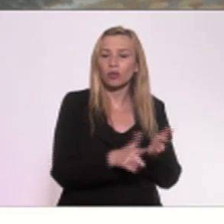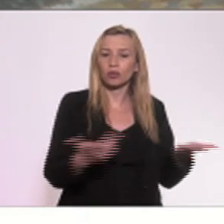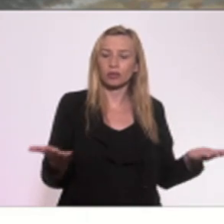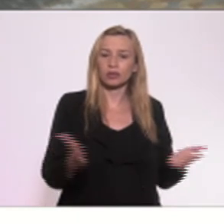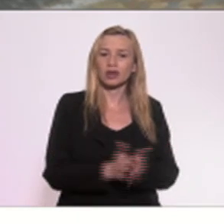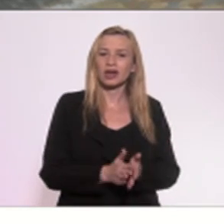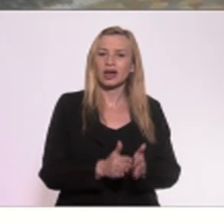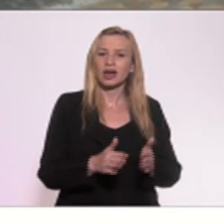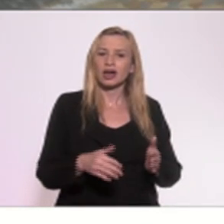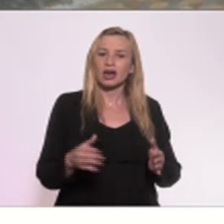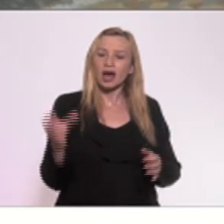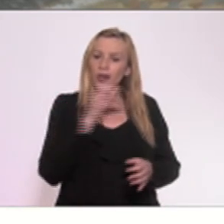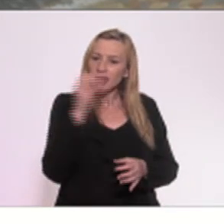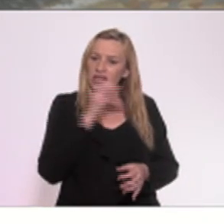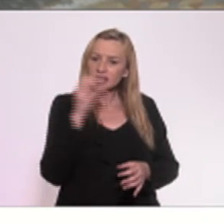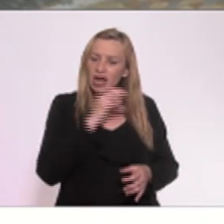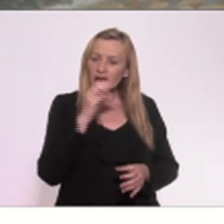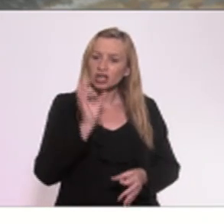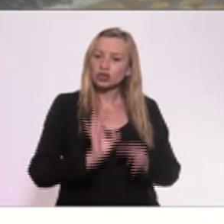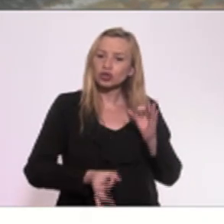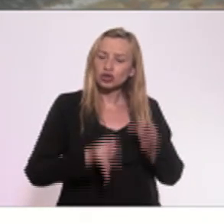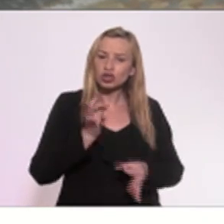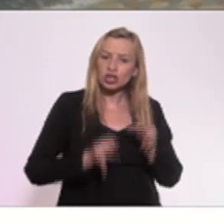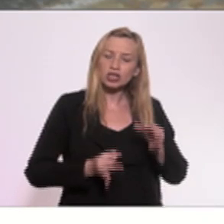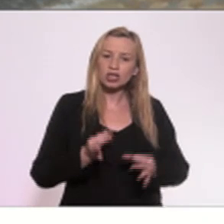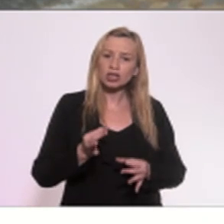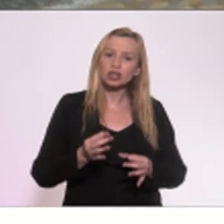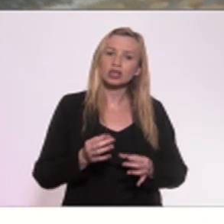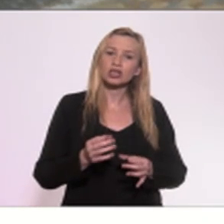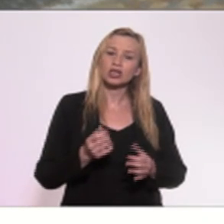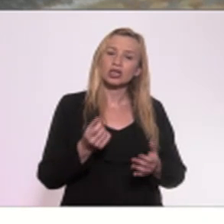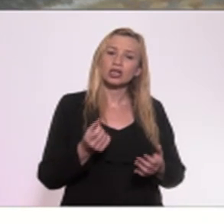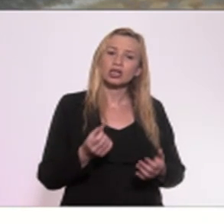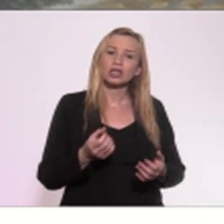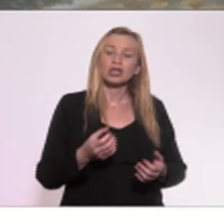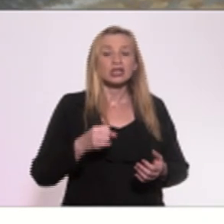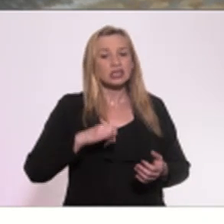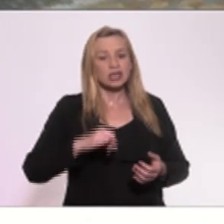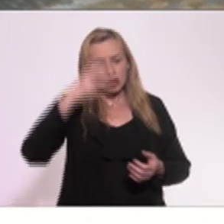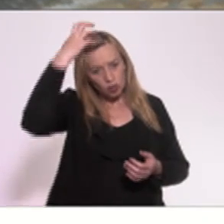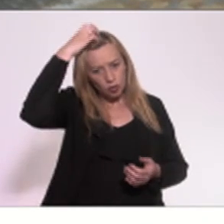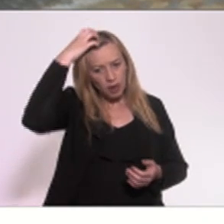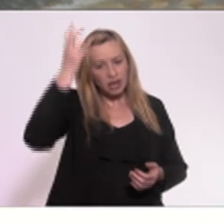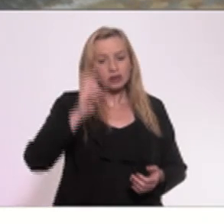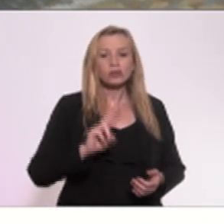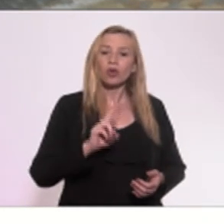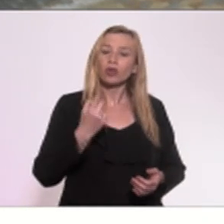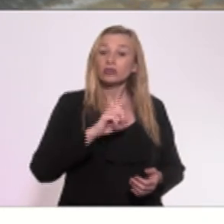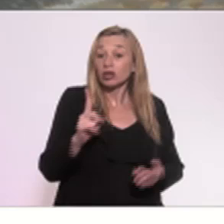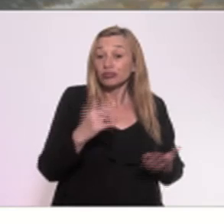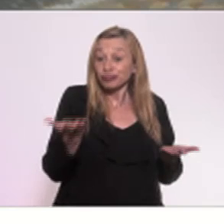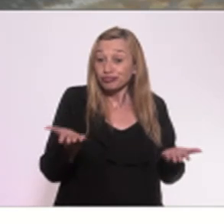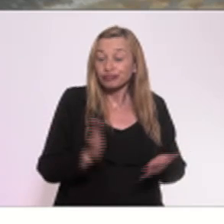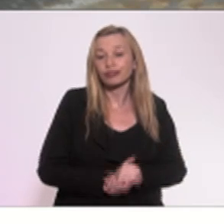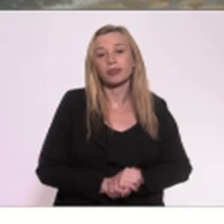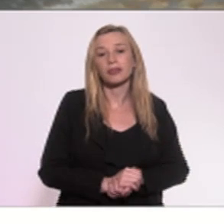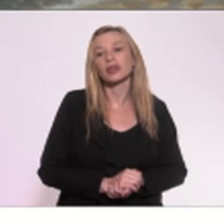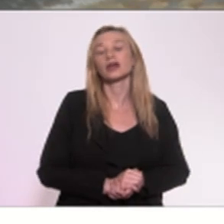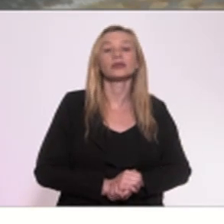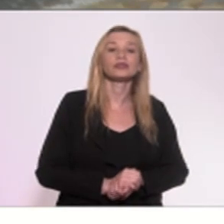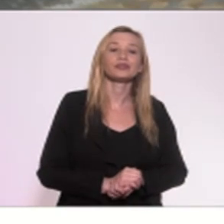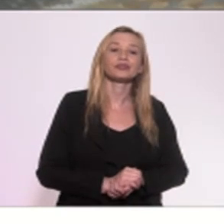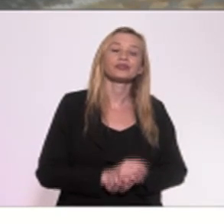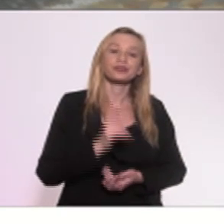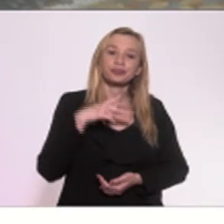o julgamento. E se culpados, cadeia. Eu queria fazer a parte e dizer que